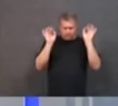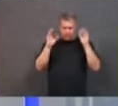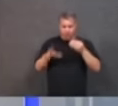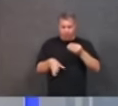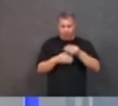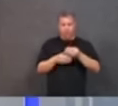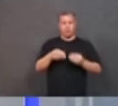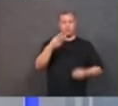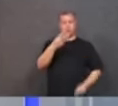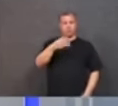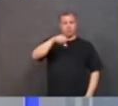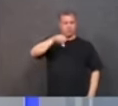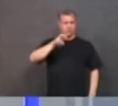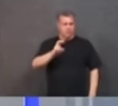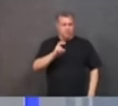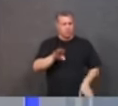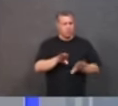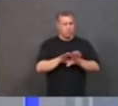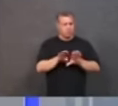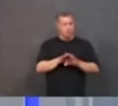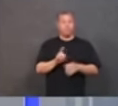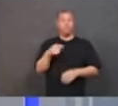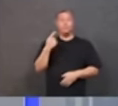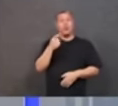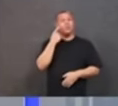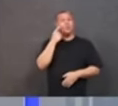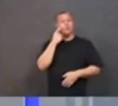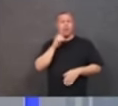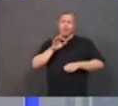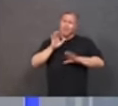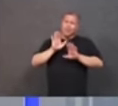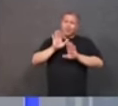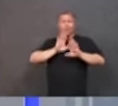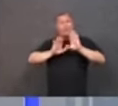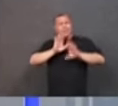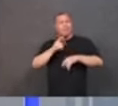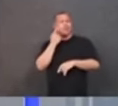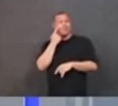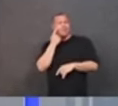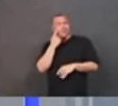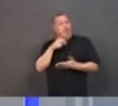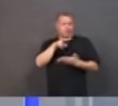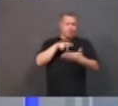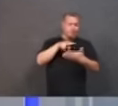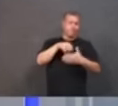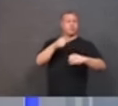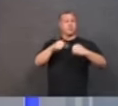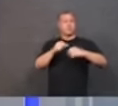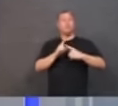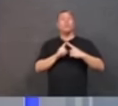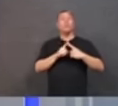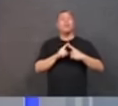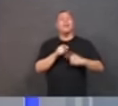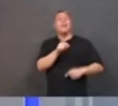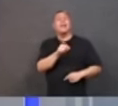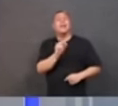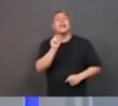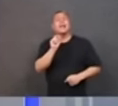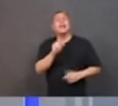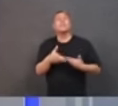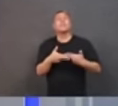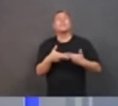da 395, nós temos que ver com carinho, porque o principal usuário desses cursos